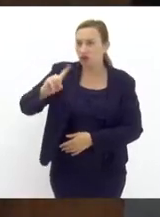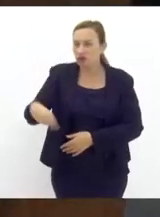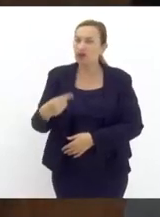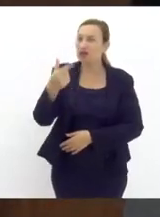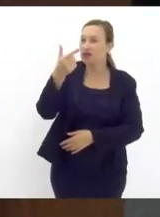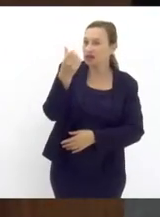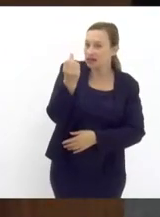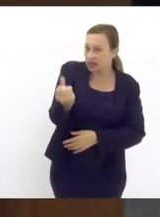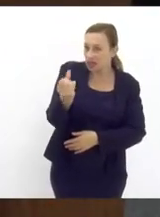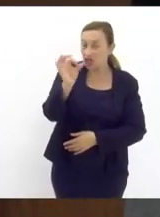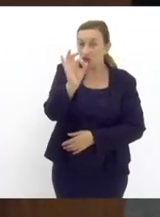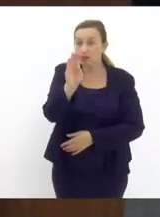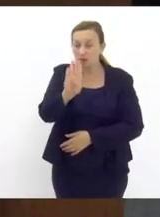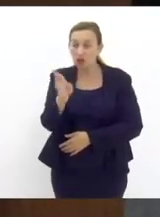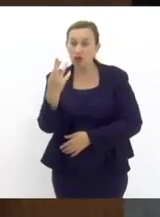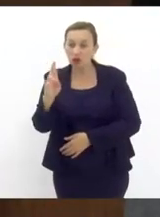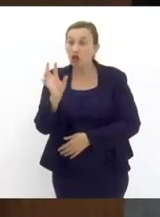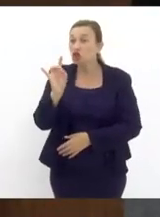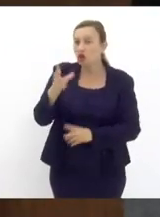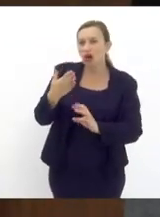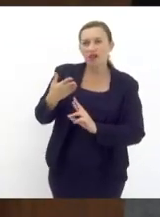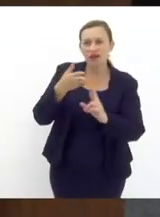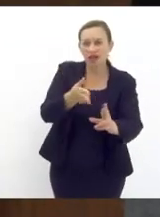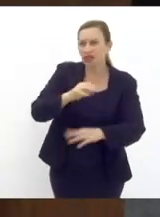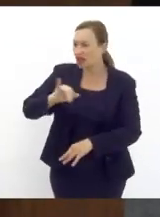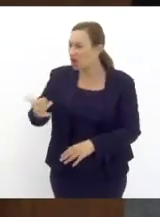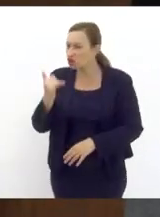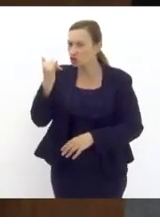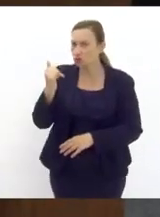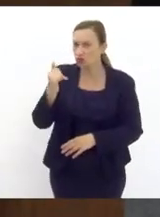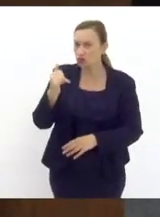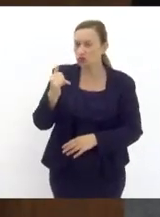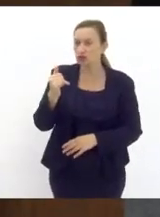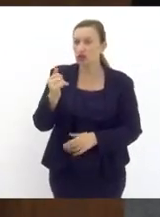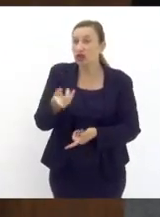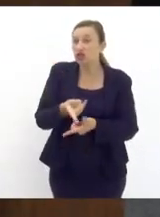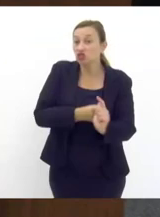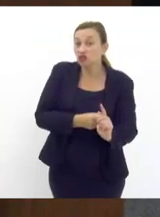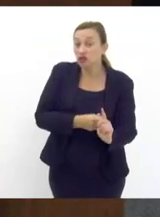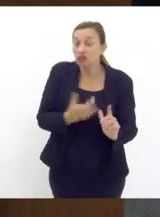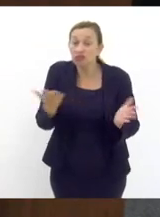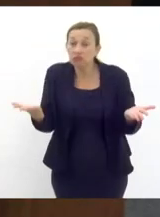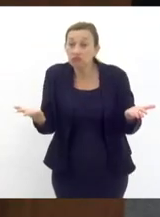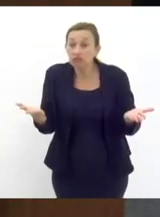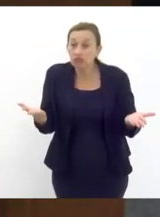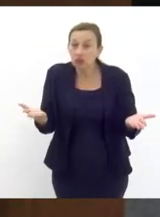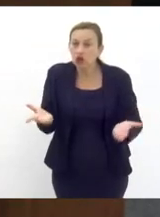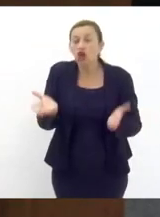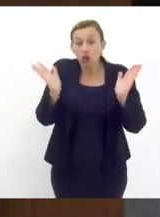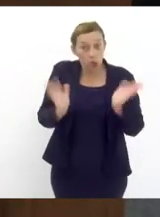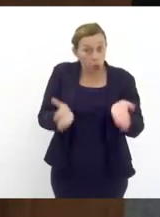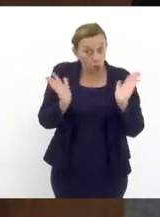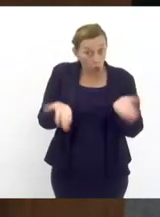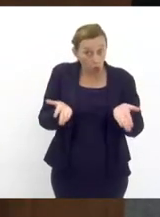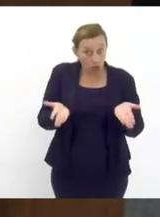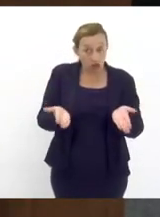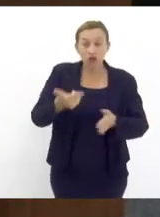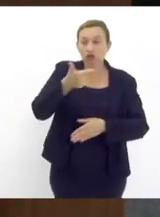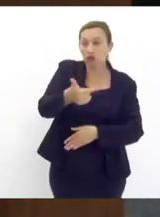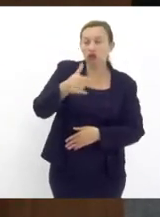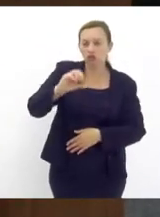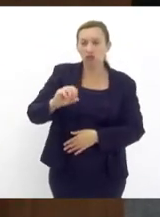bilhões só referentes a juros e amortização da dívida né É E a gente hoje em